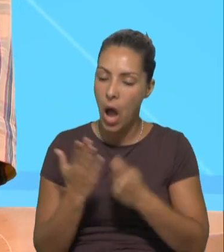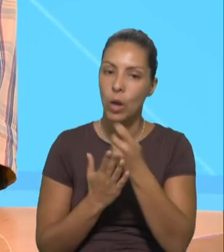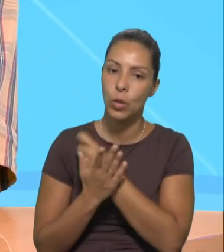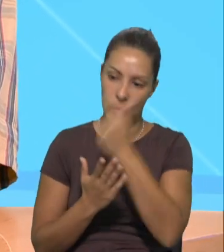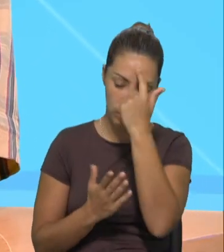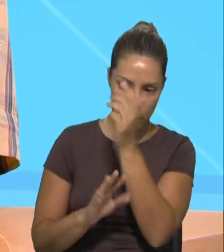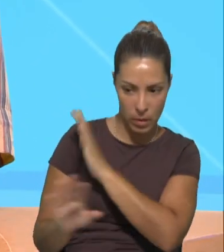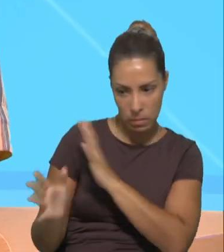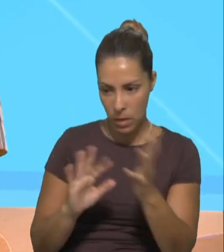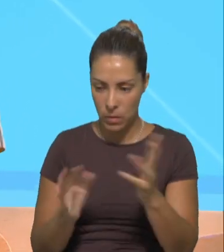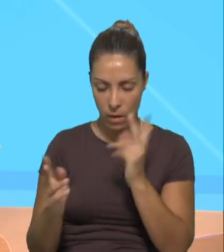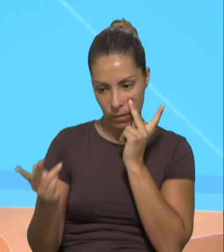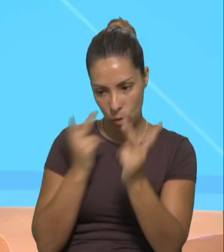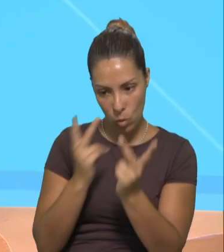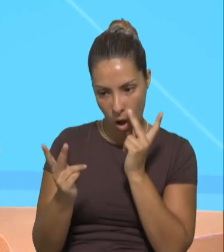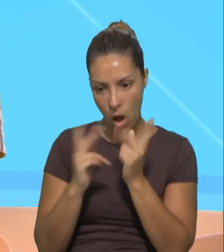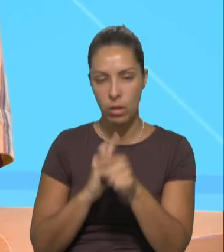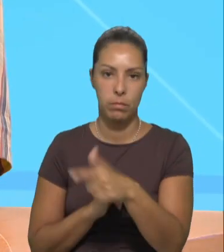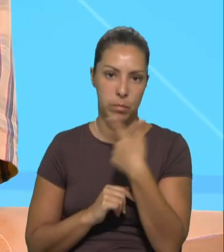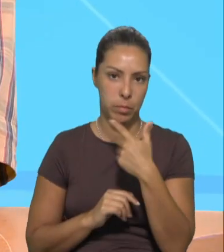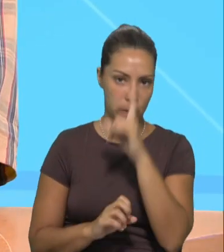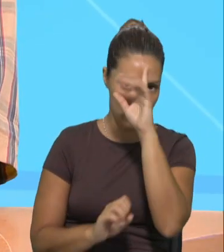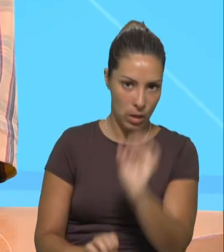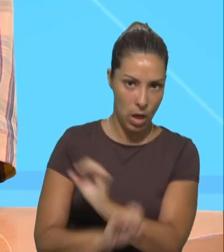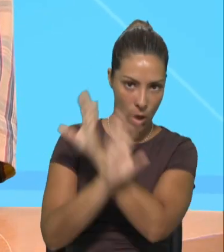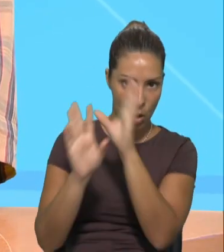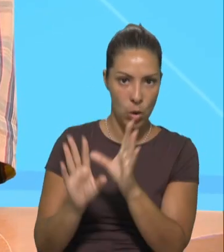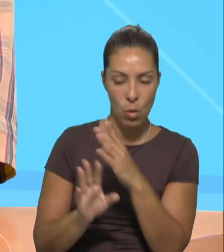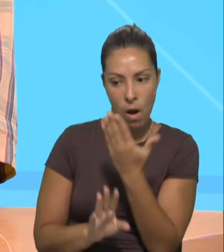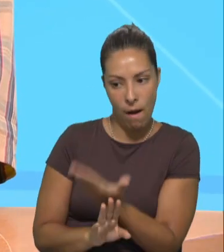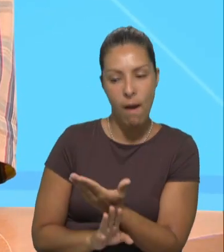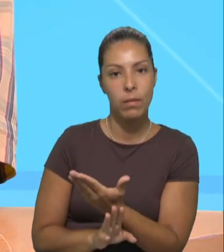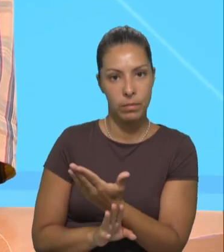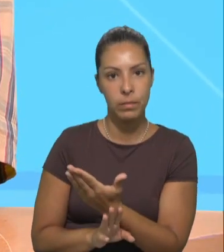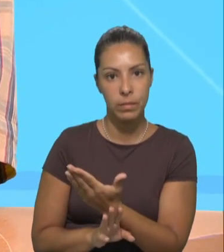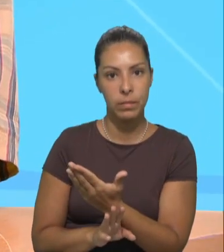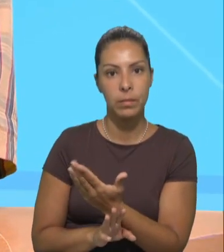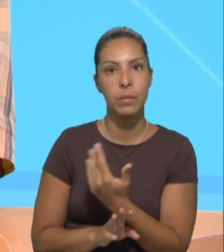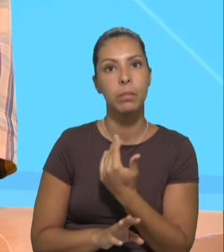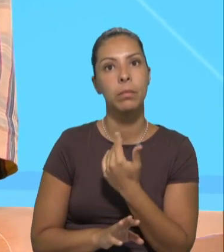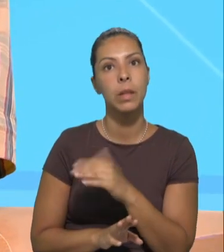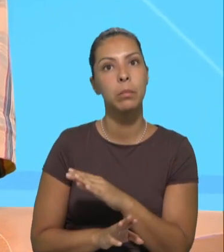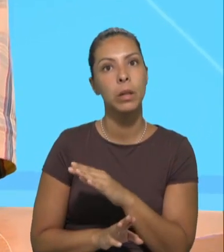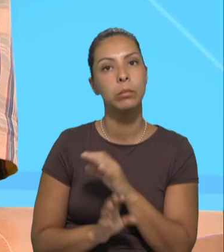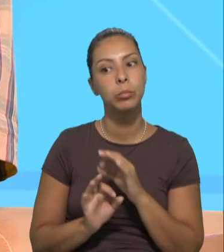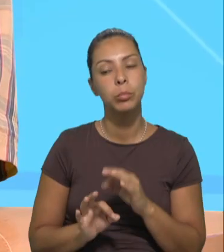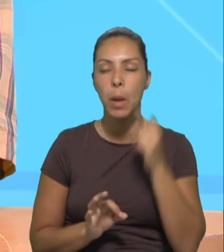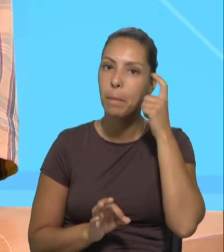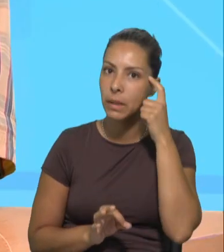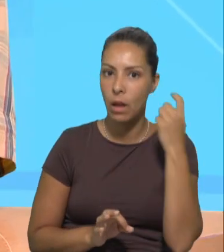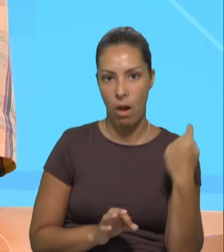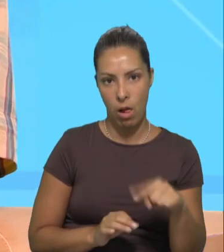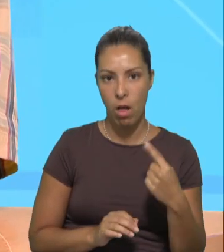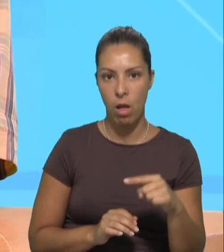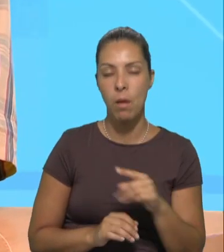ajuda-nos a entender isto, pressupõe um desenho, um esboço, pressupõe de facto que isso esteja pensado, mas